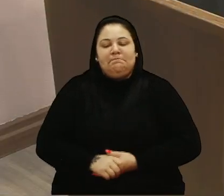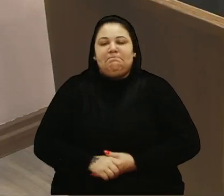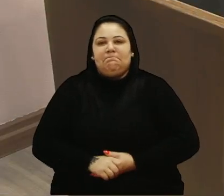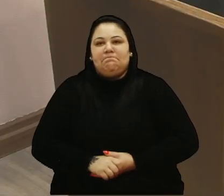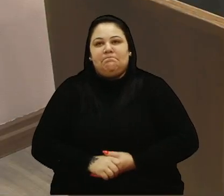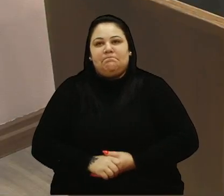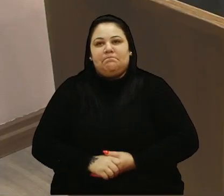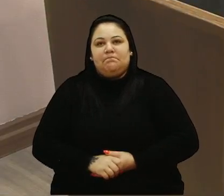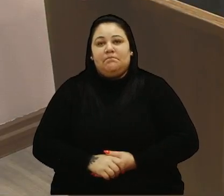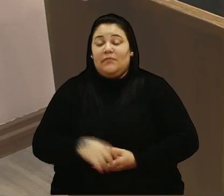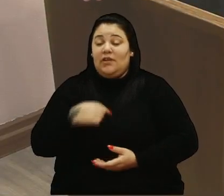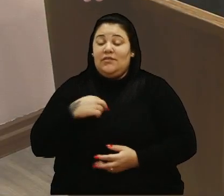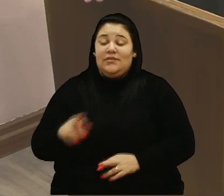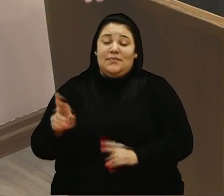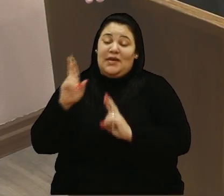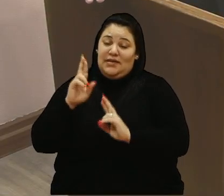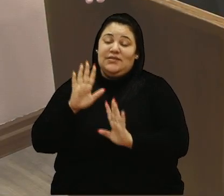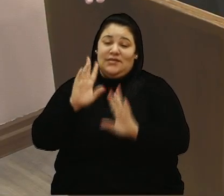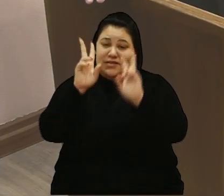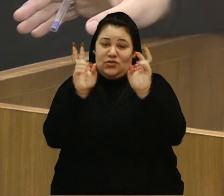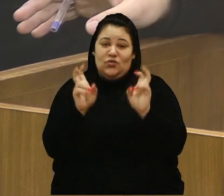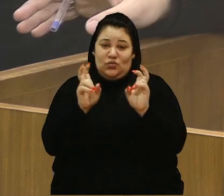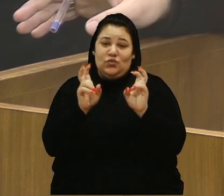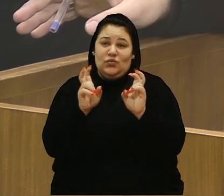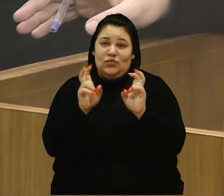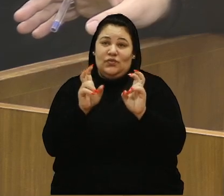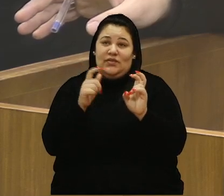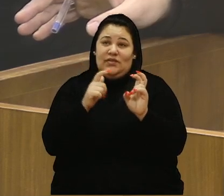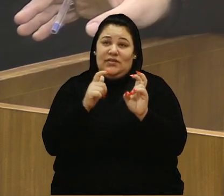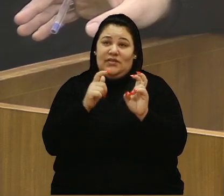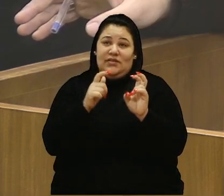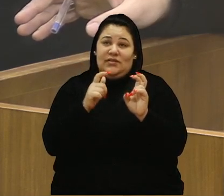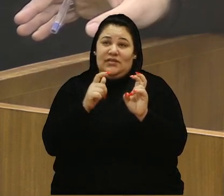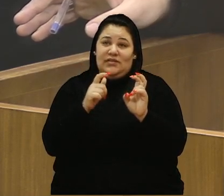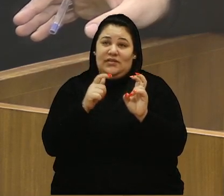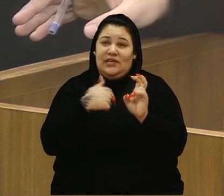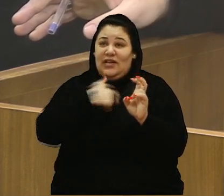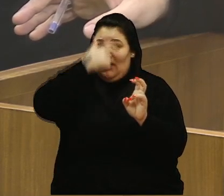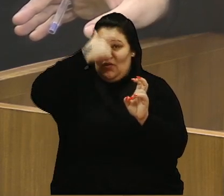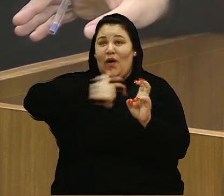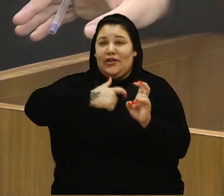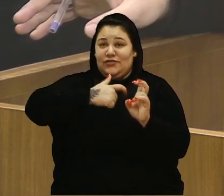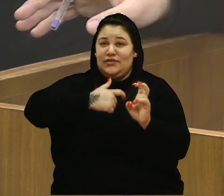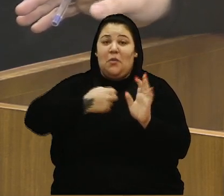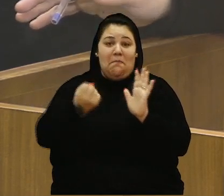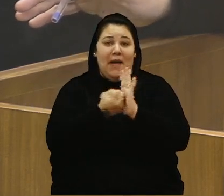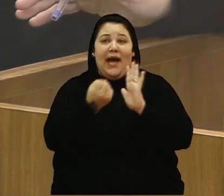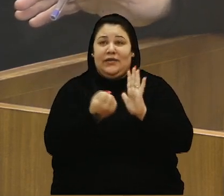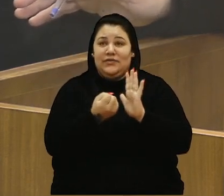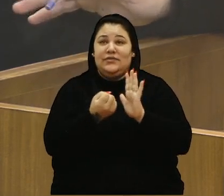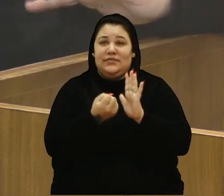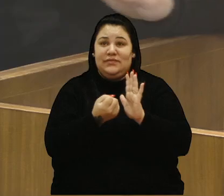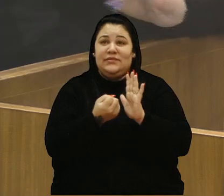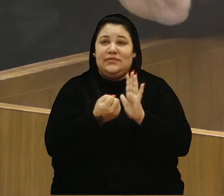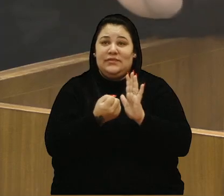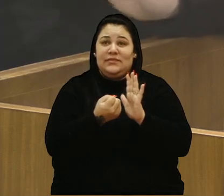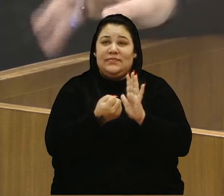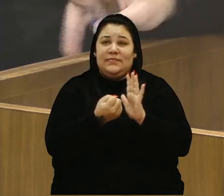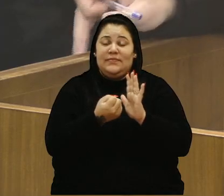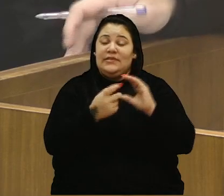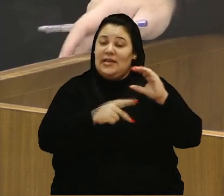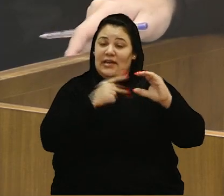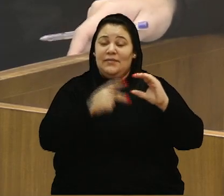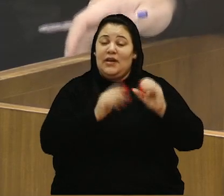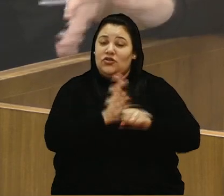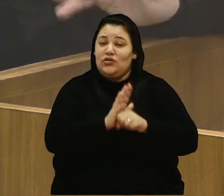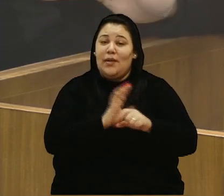Eu aqui sou otimista quanto a esse assunto, vereador Daniel. Eu acho que vai ser um legado se a Câmara de Vereadores mexer nisso, porque é uma coisa meio unânime da sociedade. Então eu conto